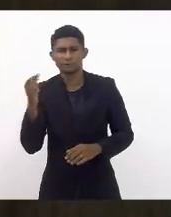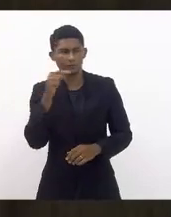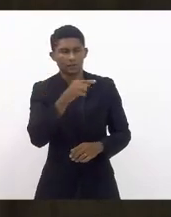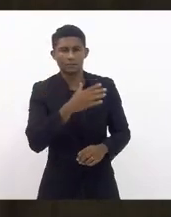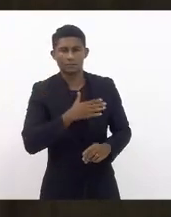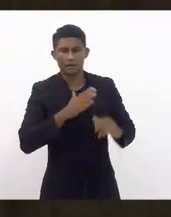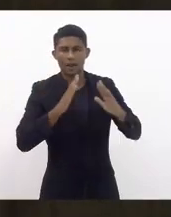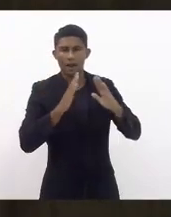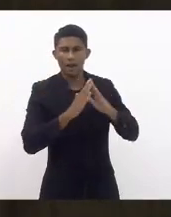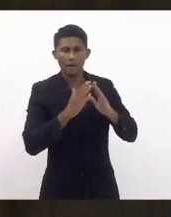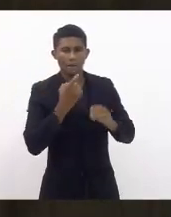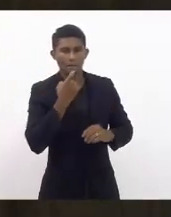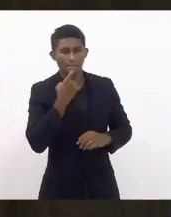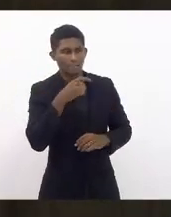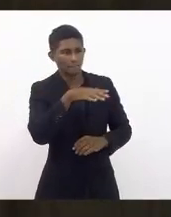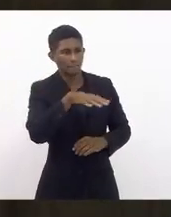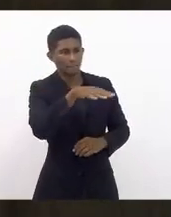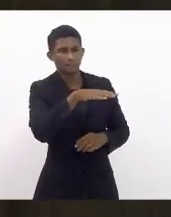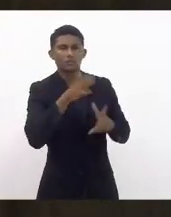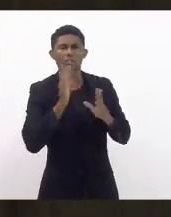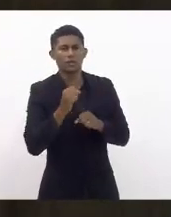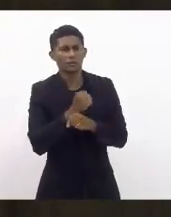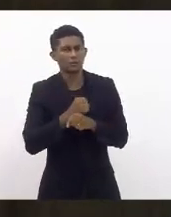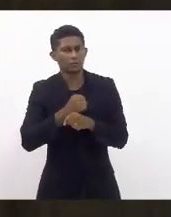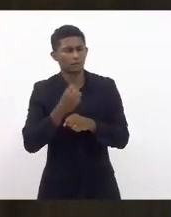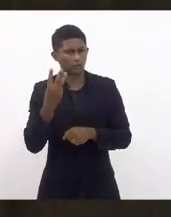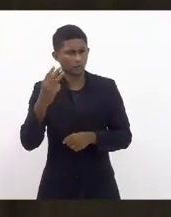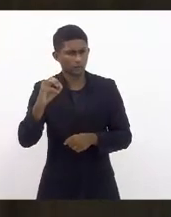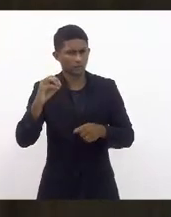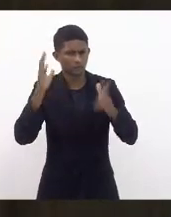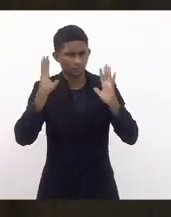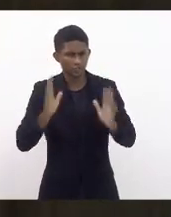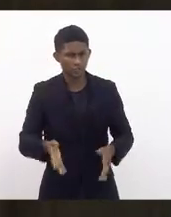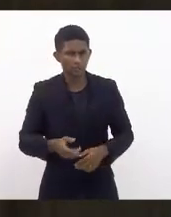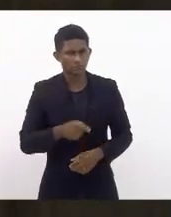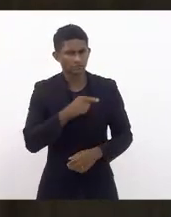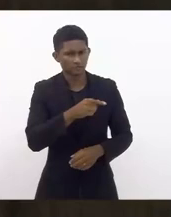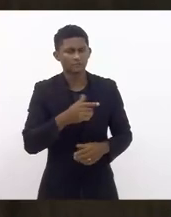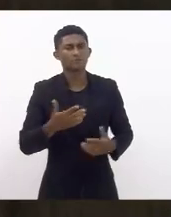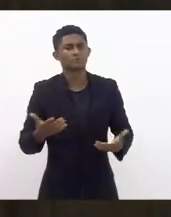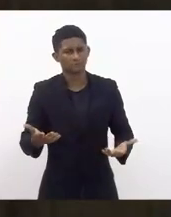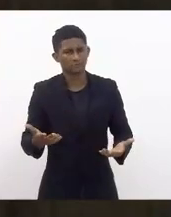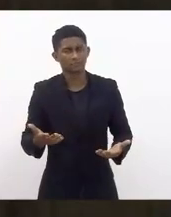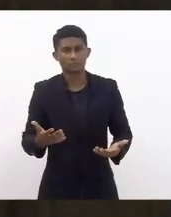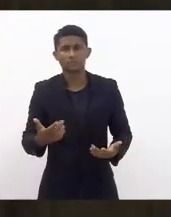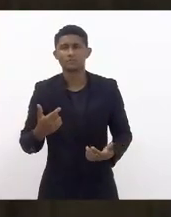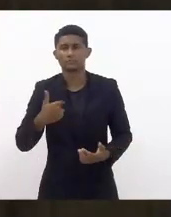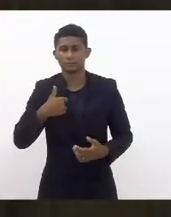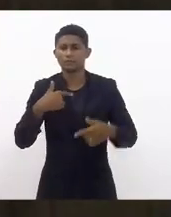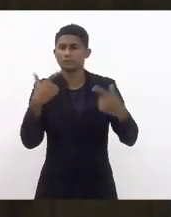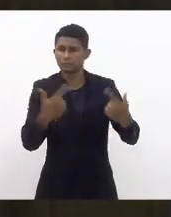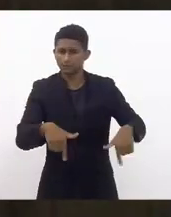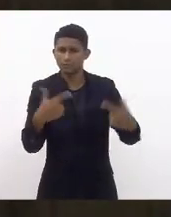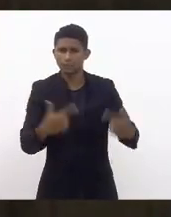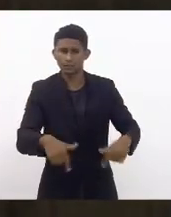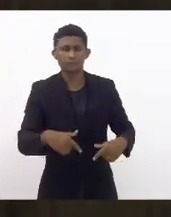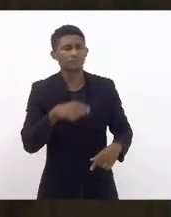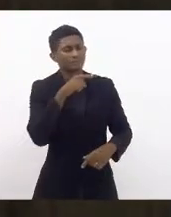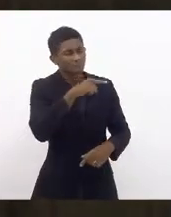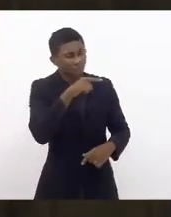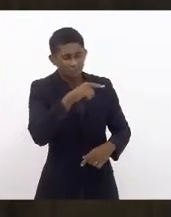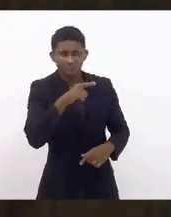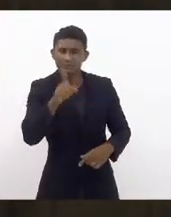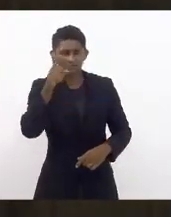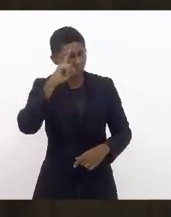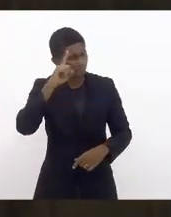E olha que eu milito na Zona Oeste há 30 anos. Não é à toa que eu trabalho na Zona Oeste dia e noite, porque